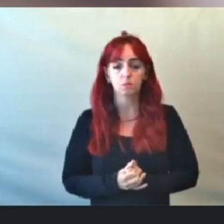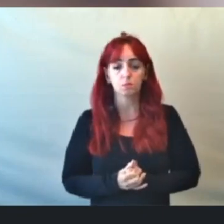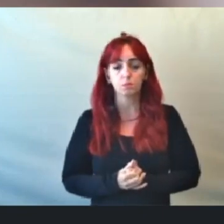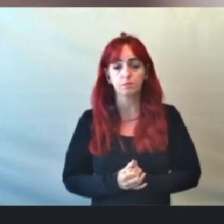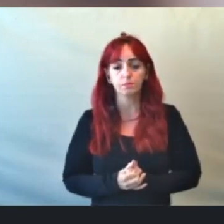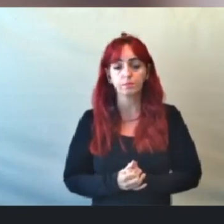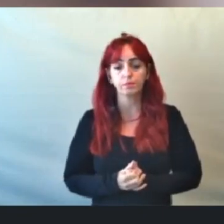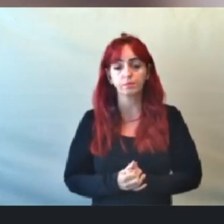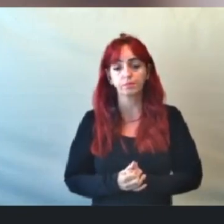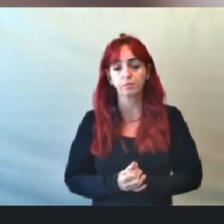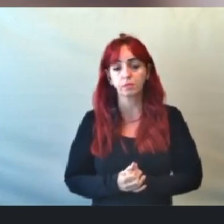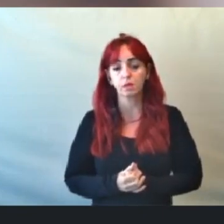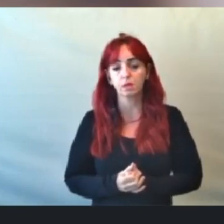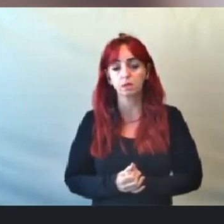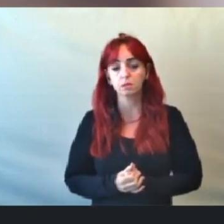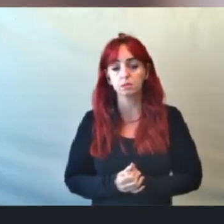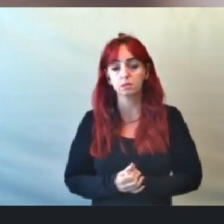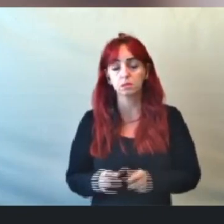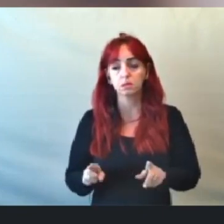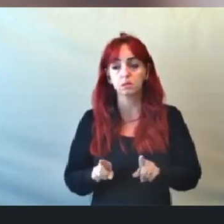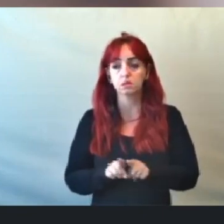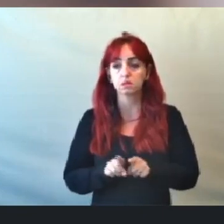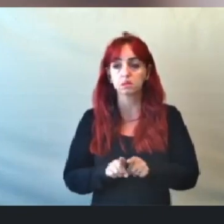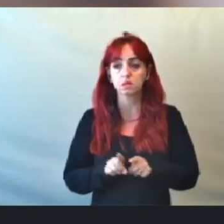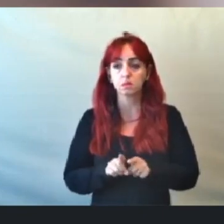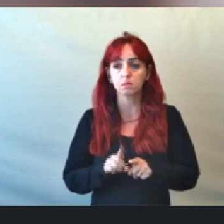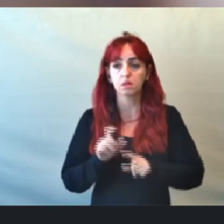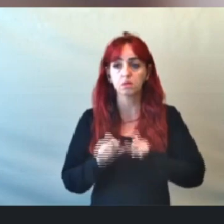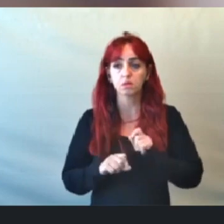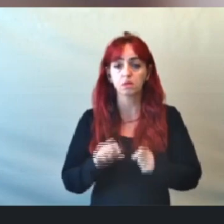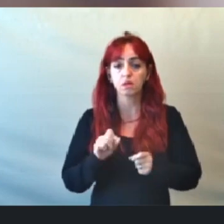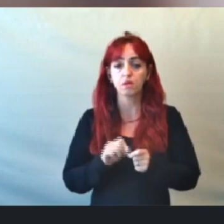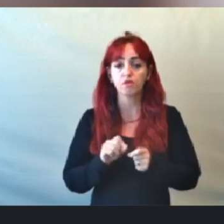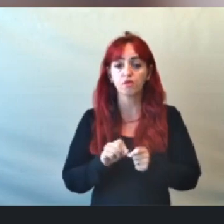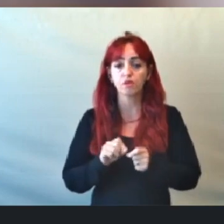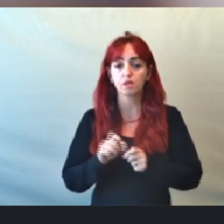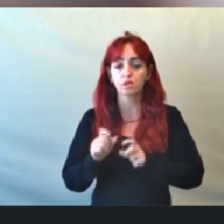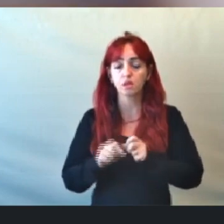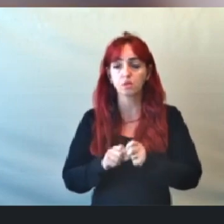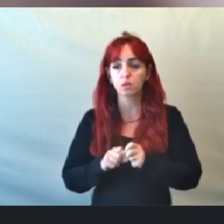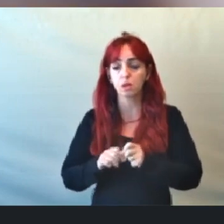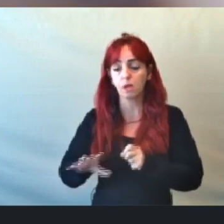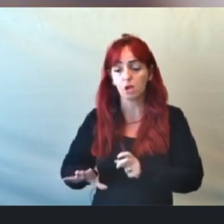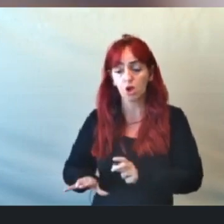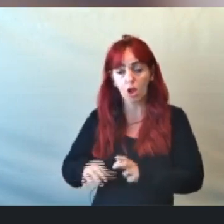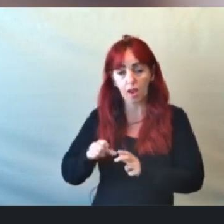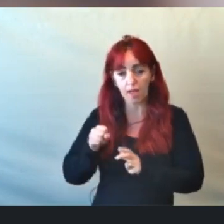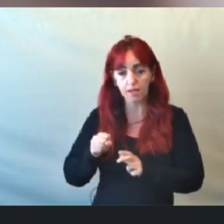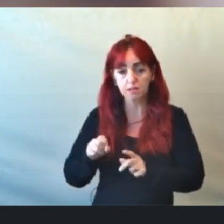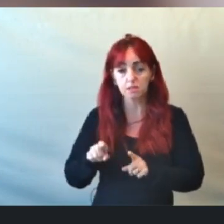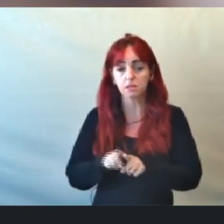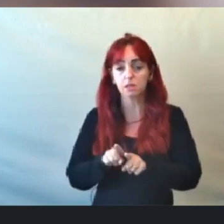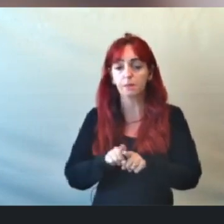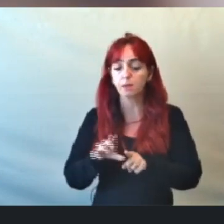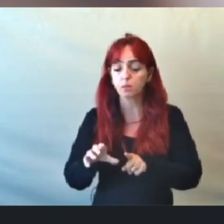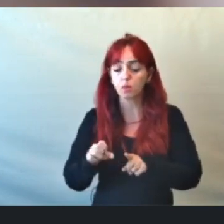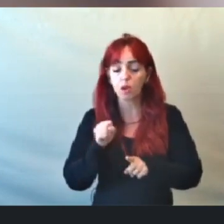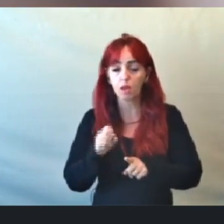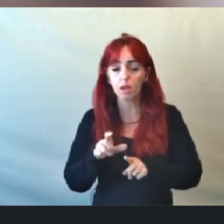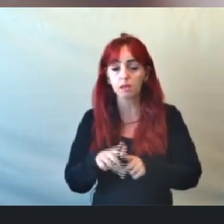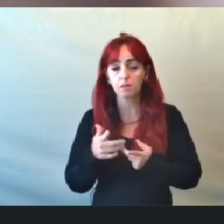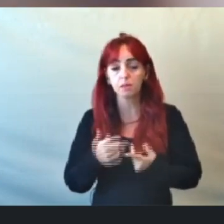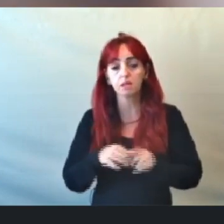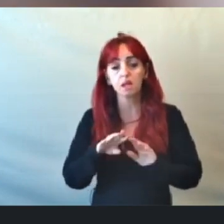Seria interessante, eventualmente, fazer algumas coletas de sedimento, algumas medidas, mas pelos dados que a gente tem de